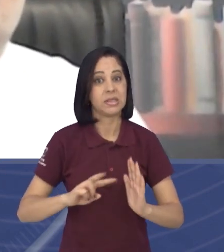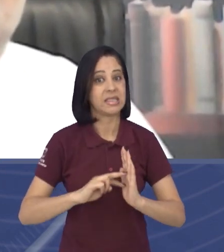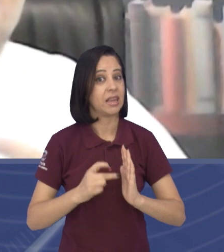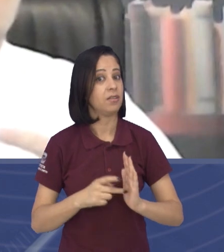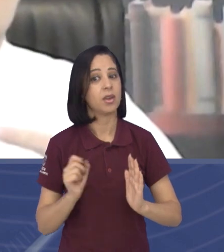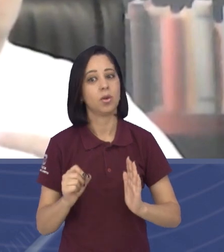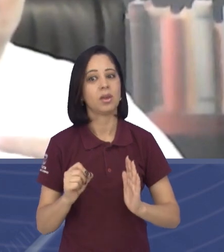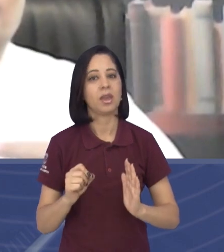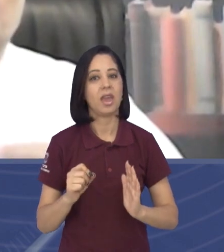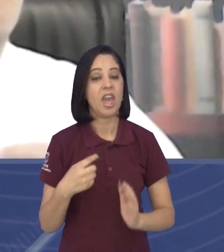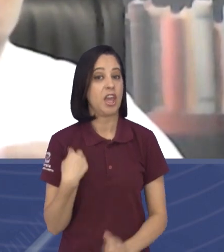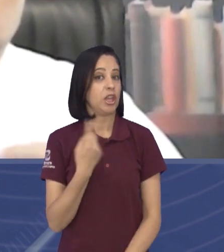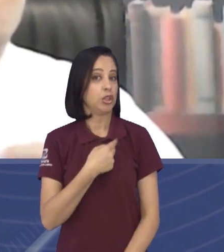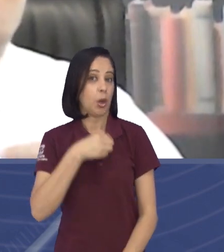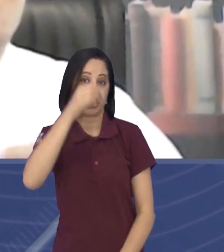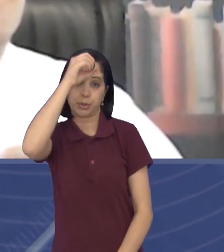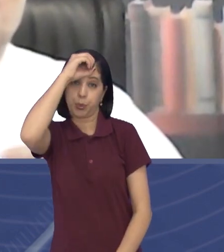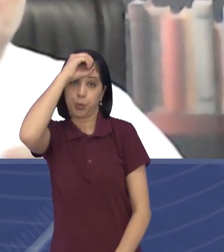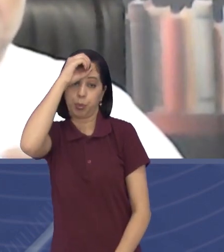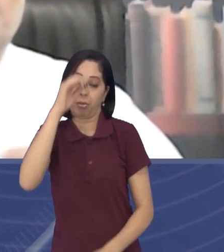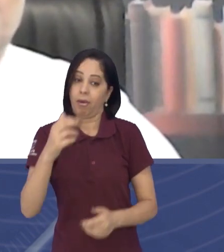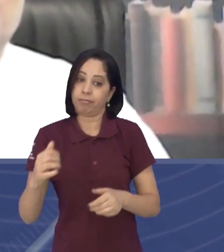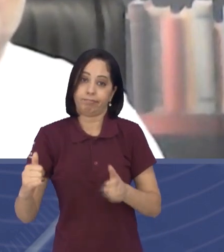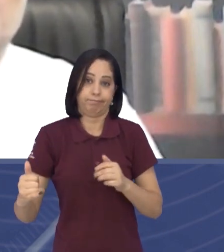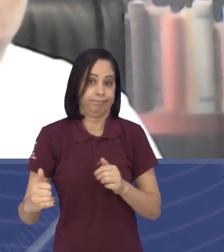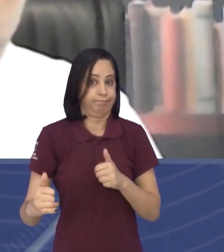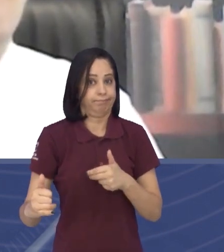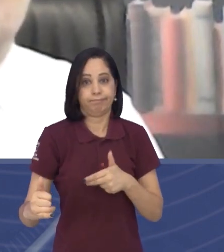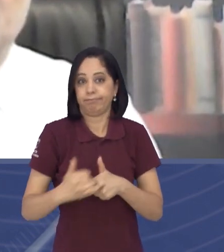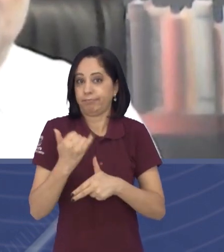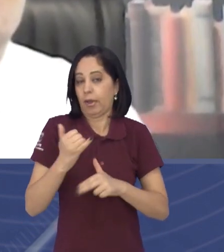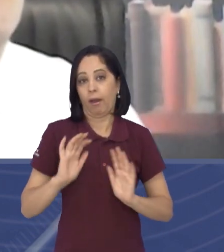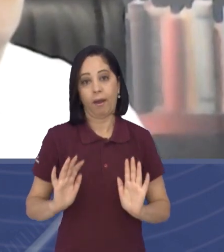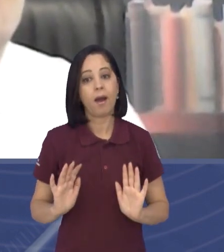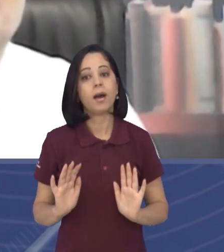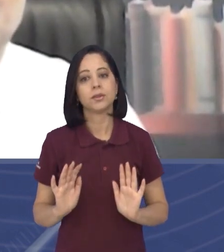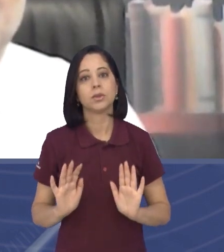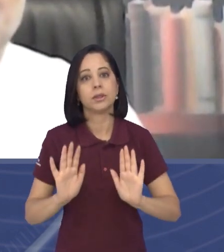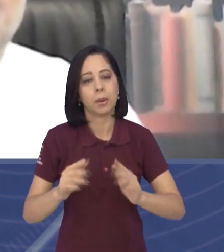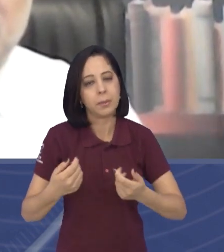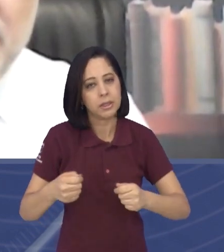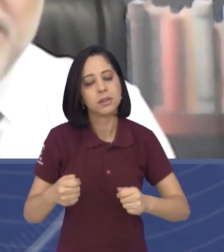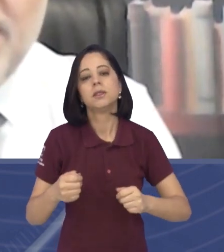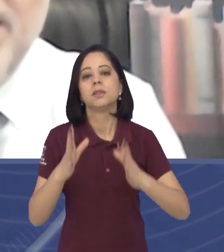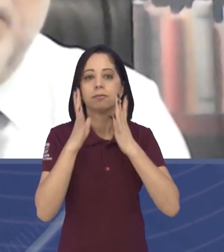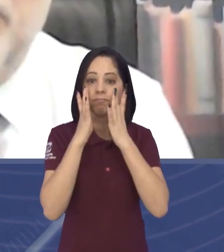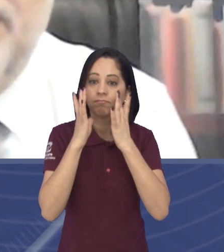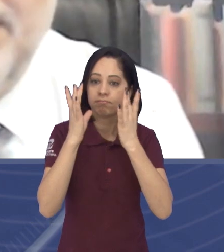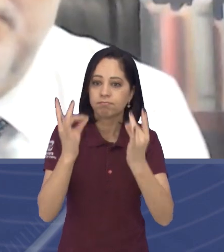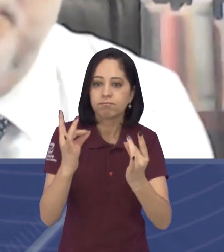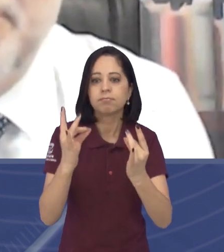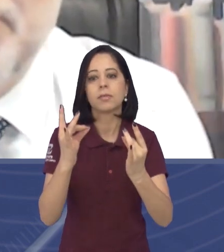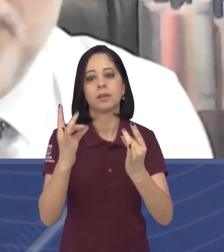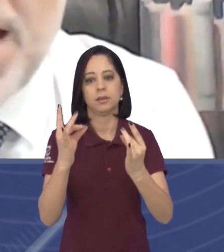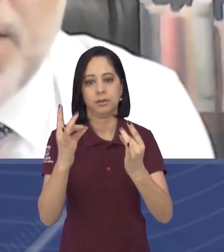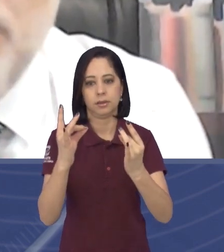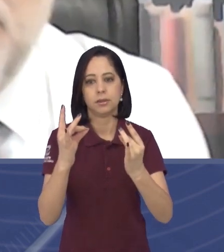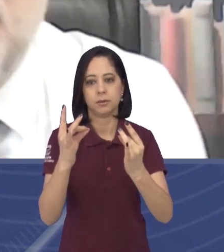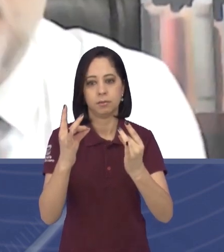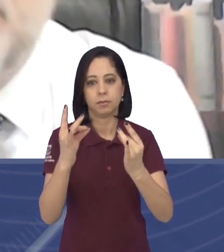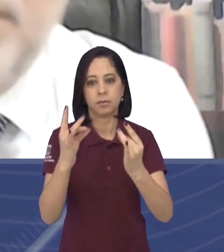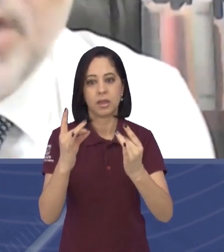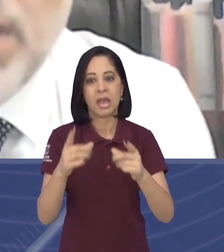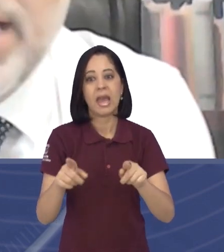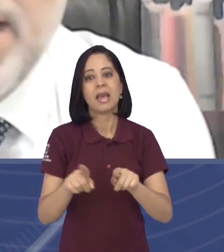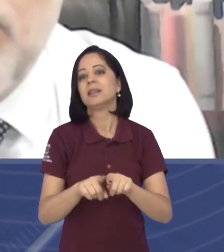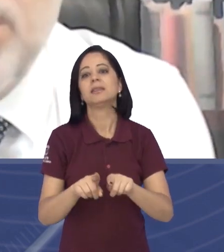que a negligência é nossa, enquanto pessoa física. Então precisamos de tomar mais atenção. Inclusive, a quando